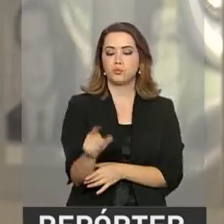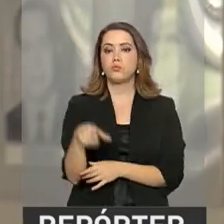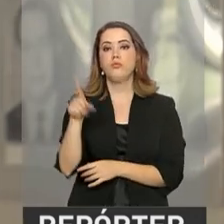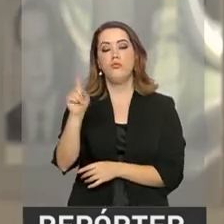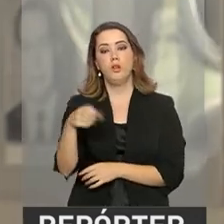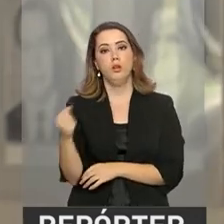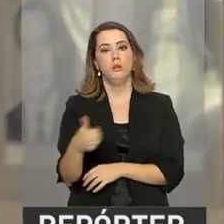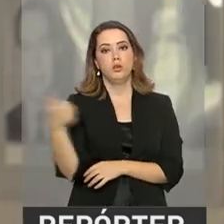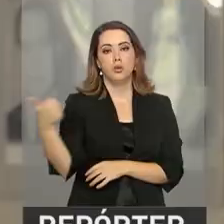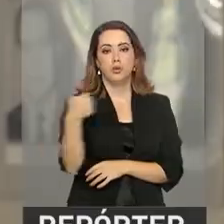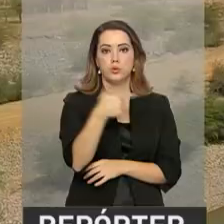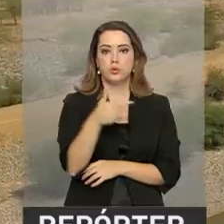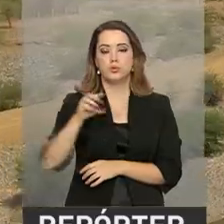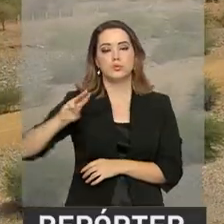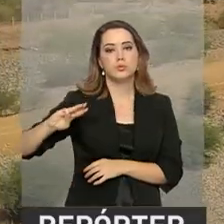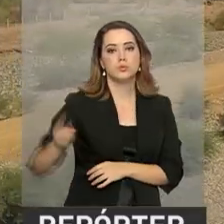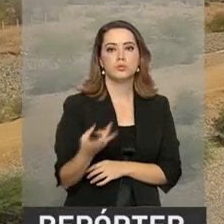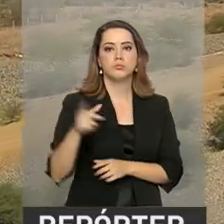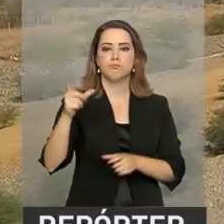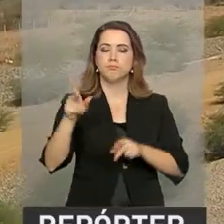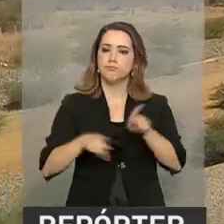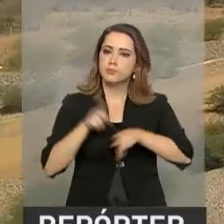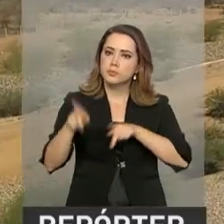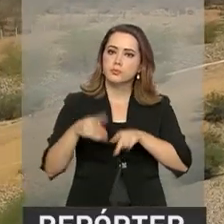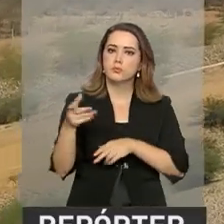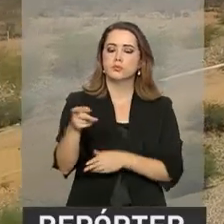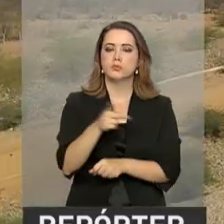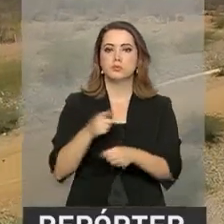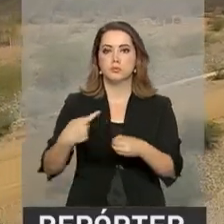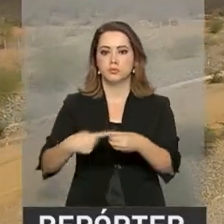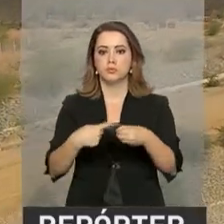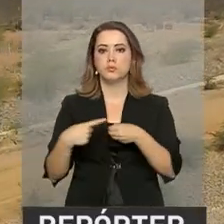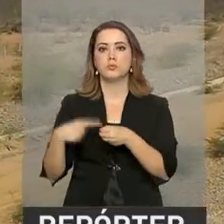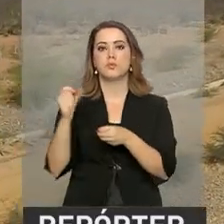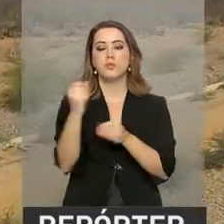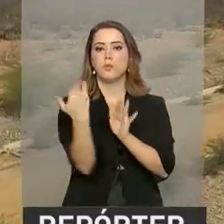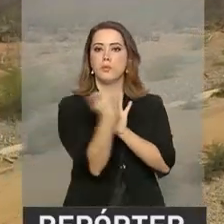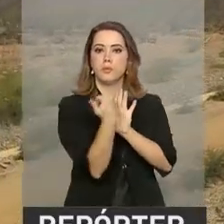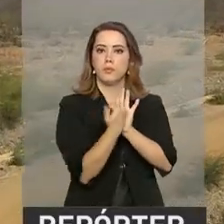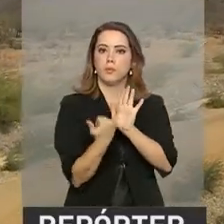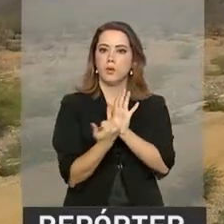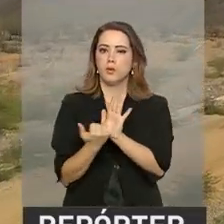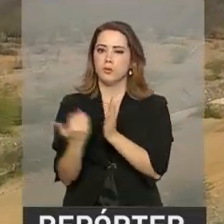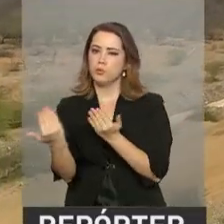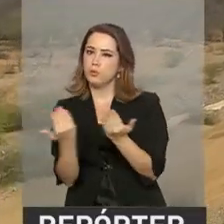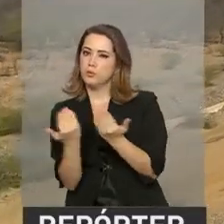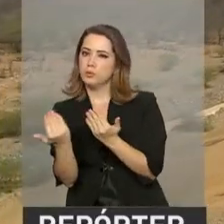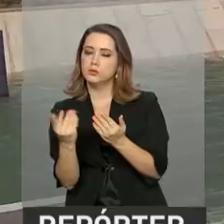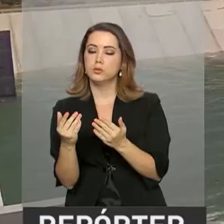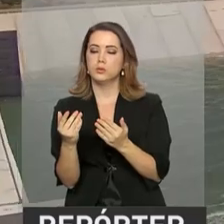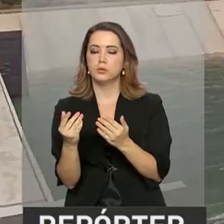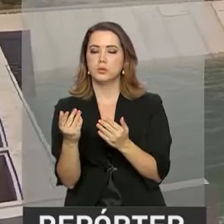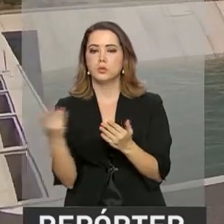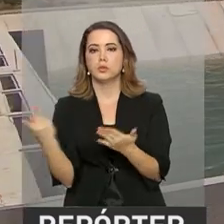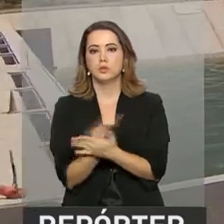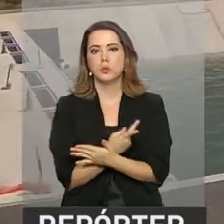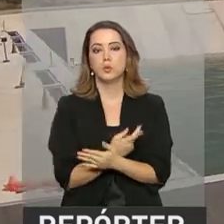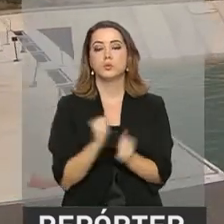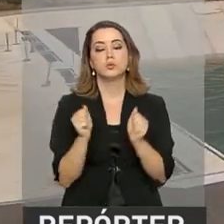milhões de moradores da região. As ações do programa são paralelas à transposição do Rio, que já alcançou cerca